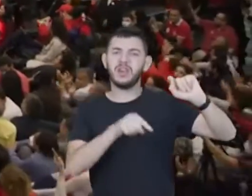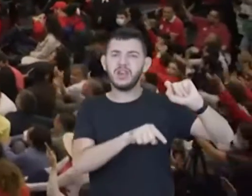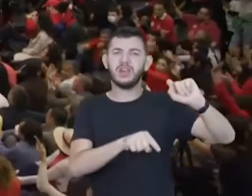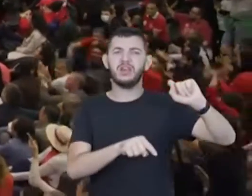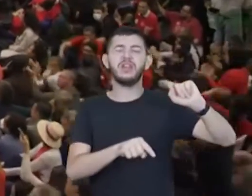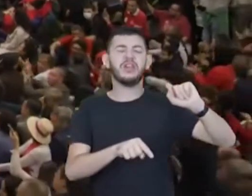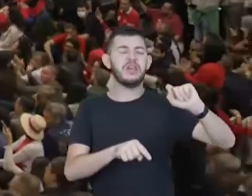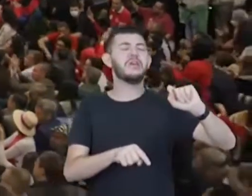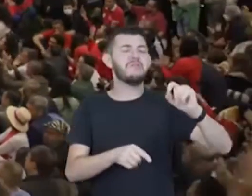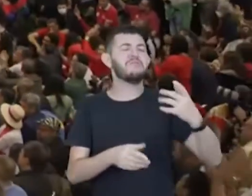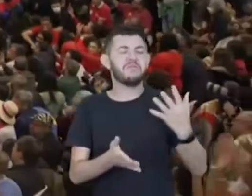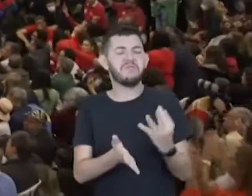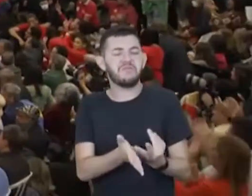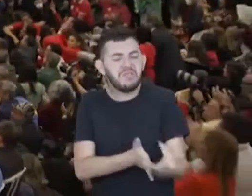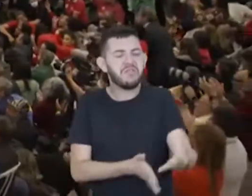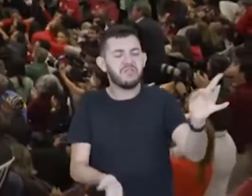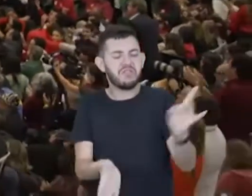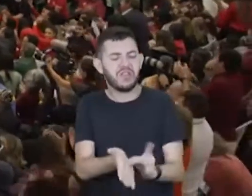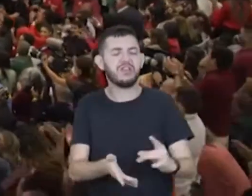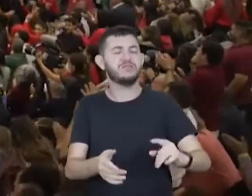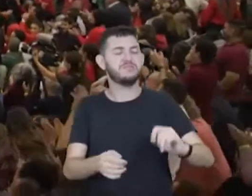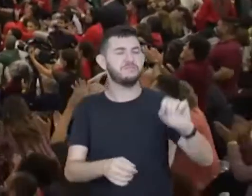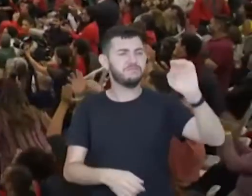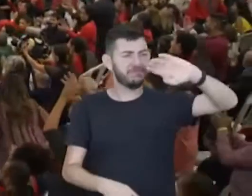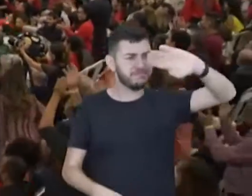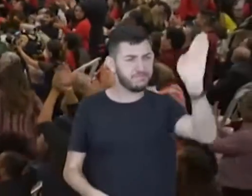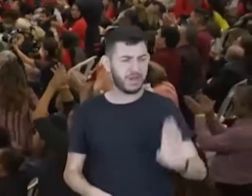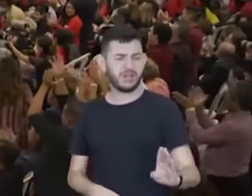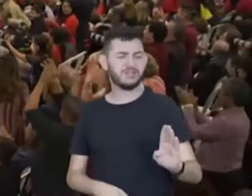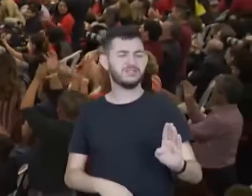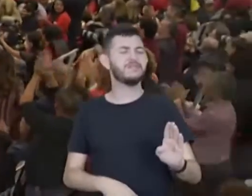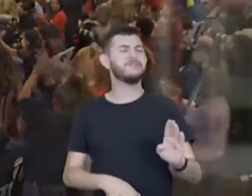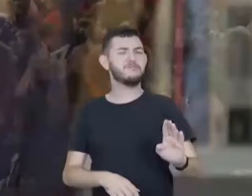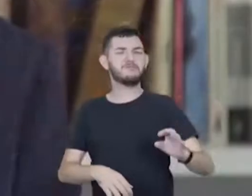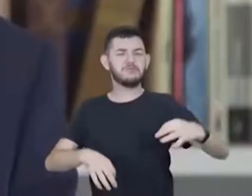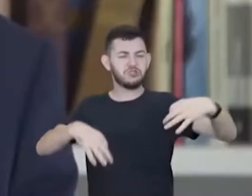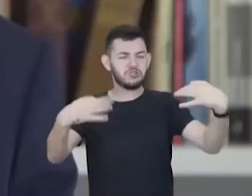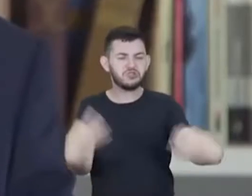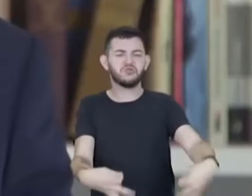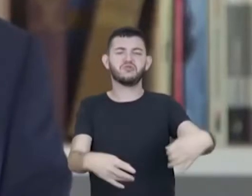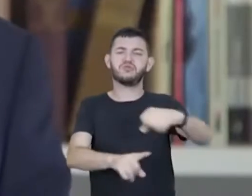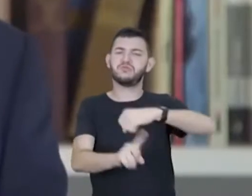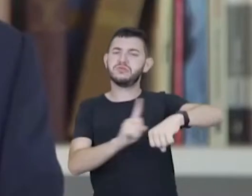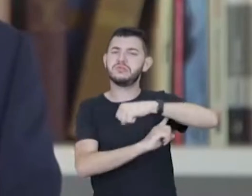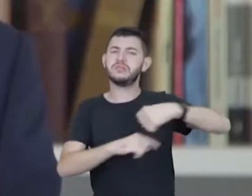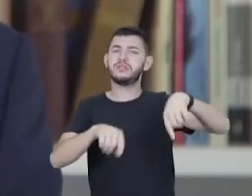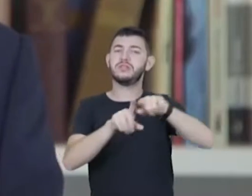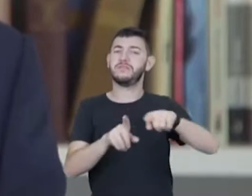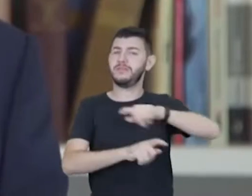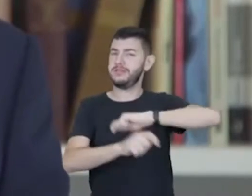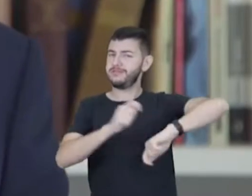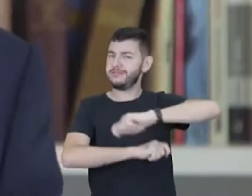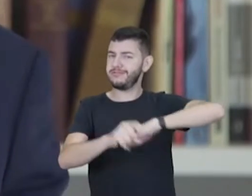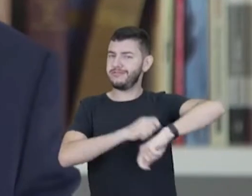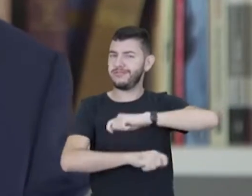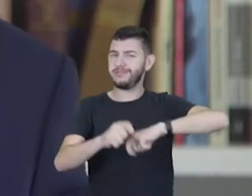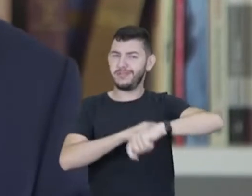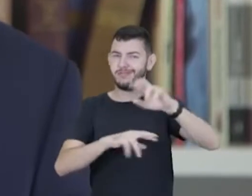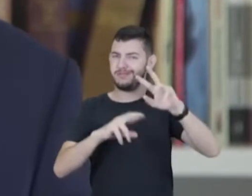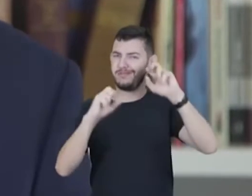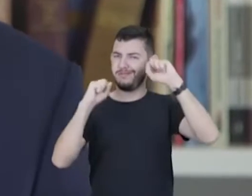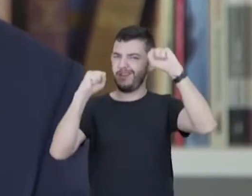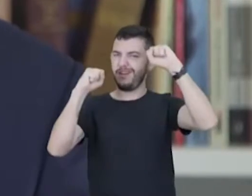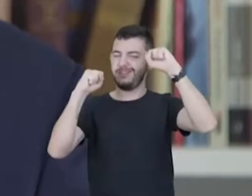fazer do Brasil um país socialmente é justo economicamente mais forte